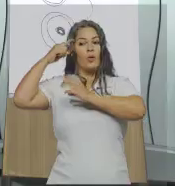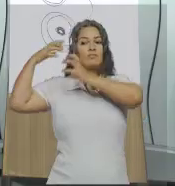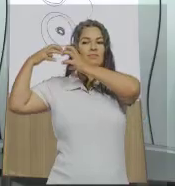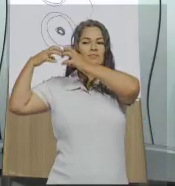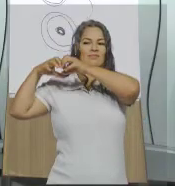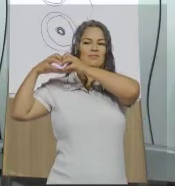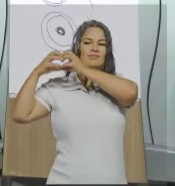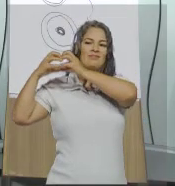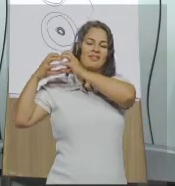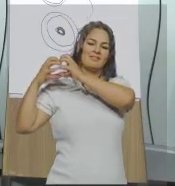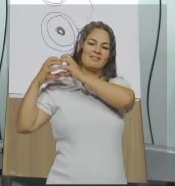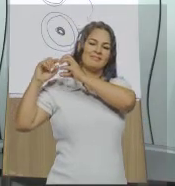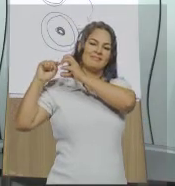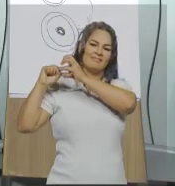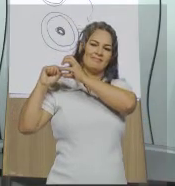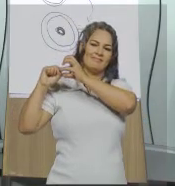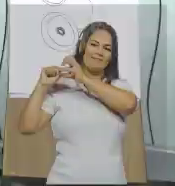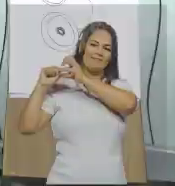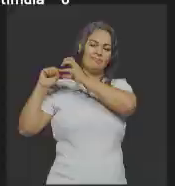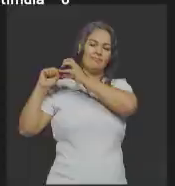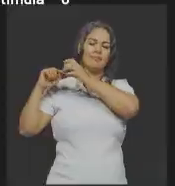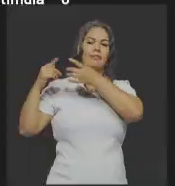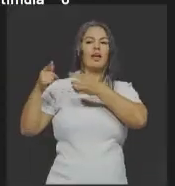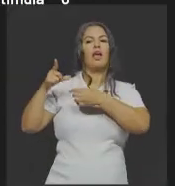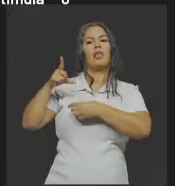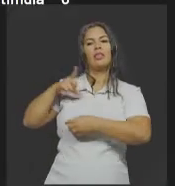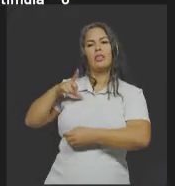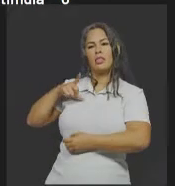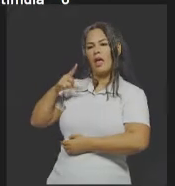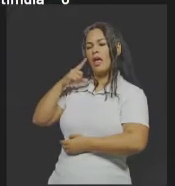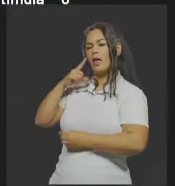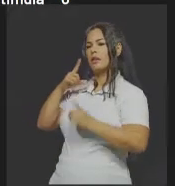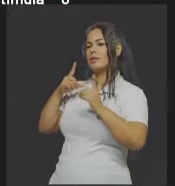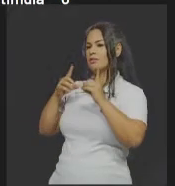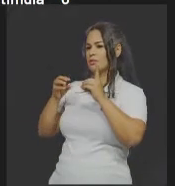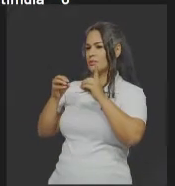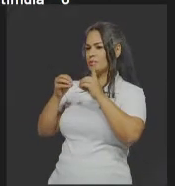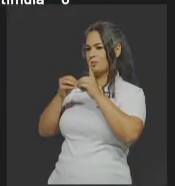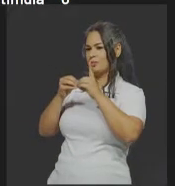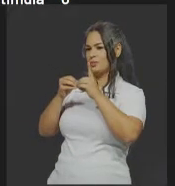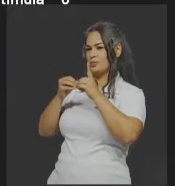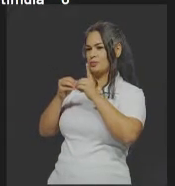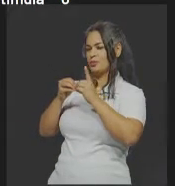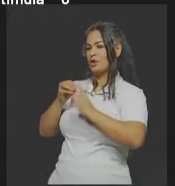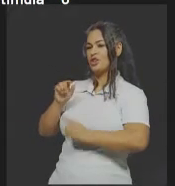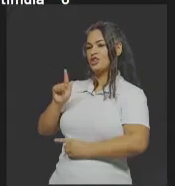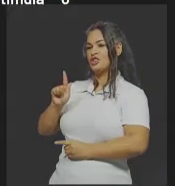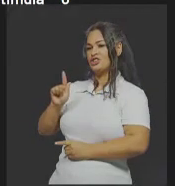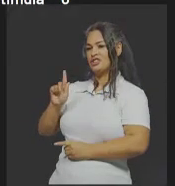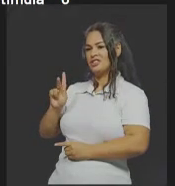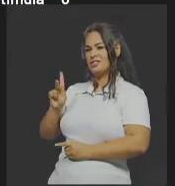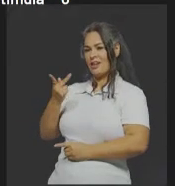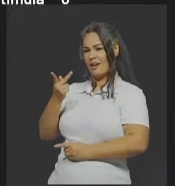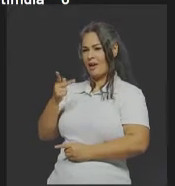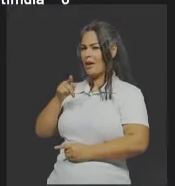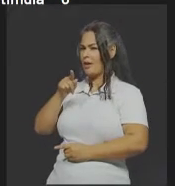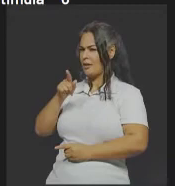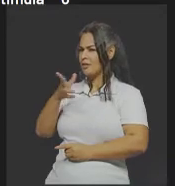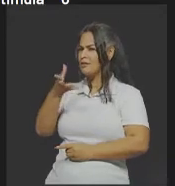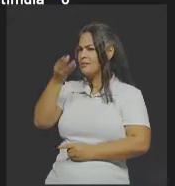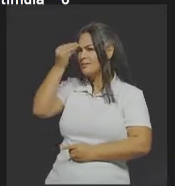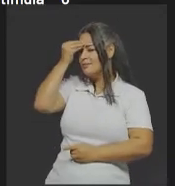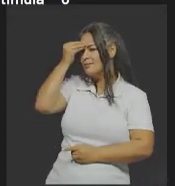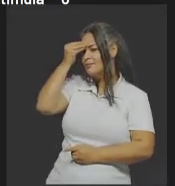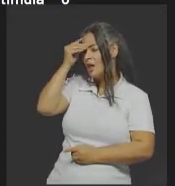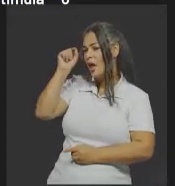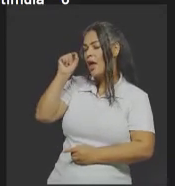glândula. Hormônio do crescimento, esse hormônio é famoso, hein? É o GH. Esse é fácil de gravar também. O hormônio do